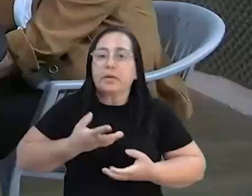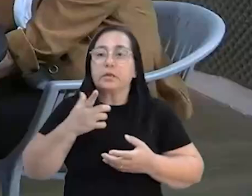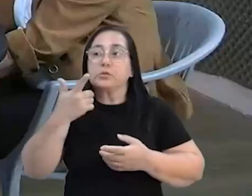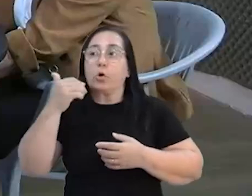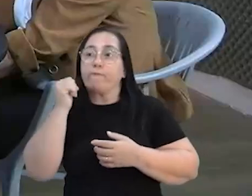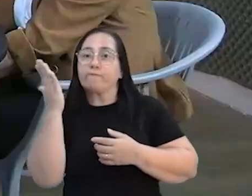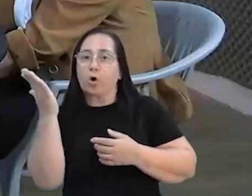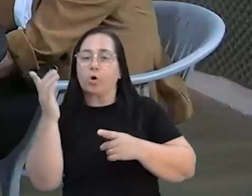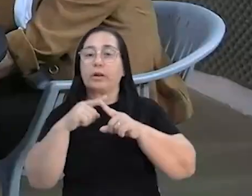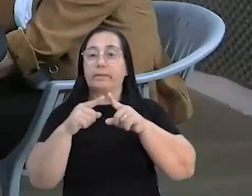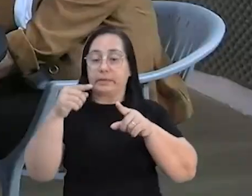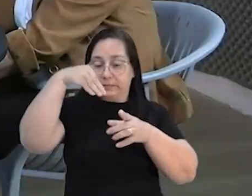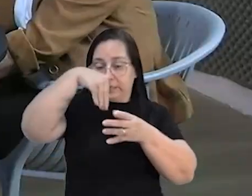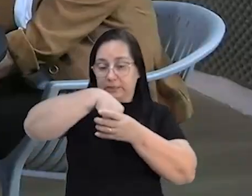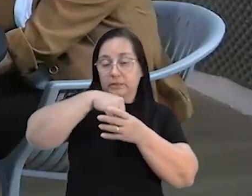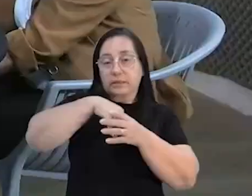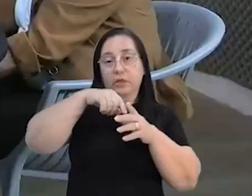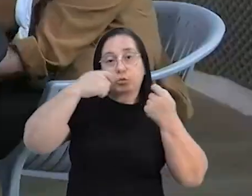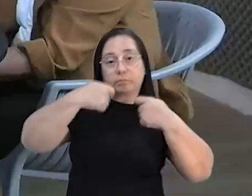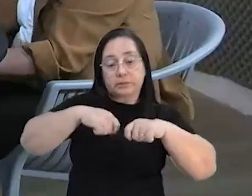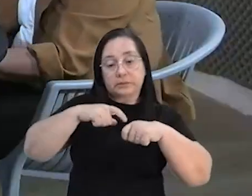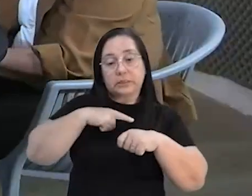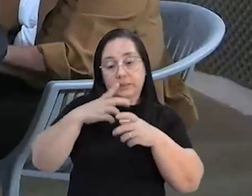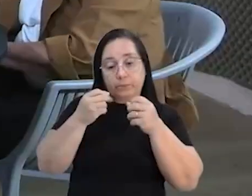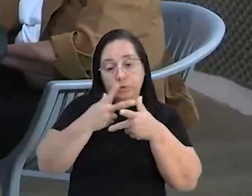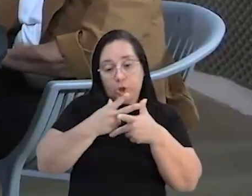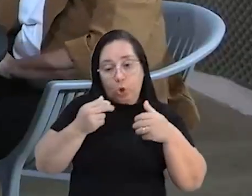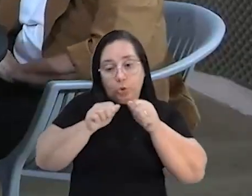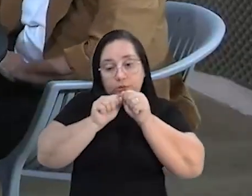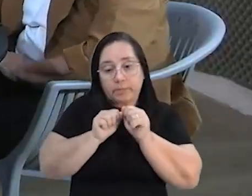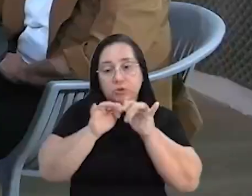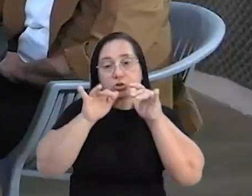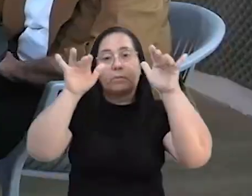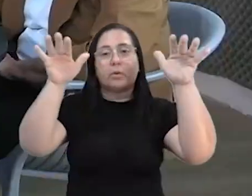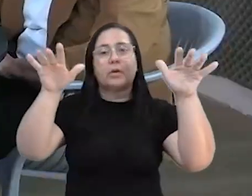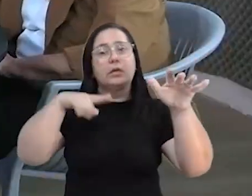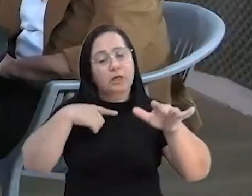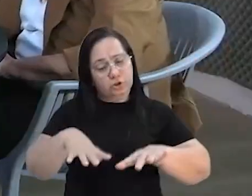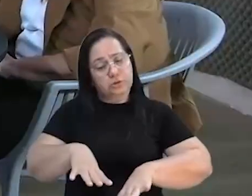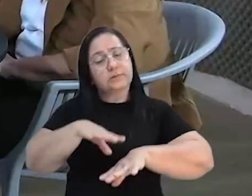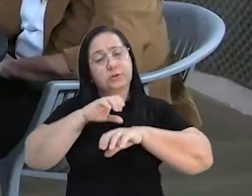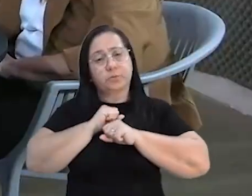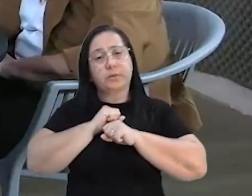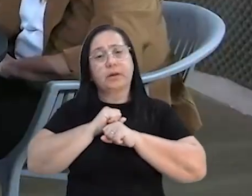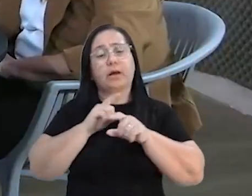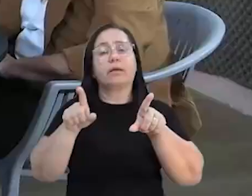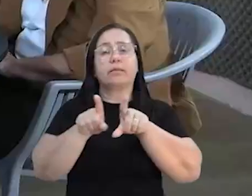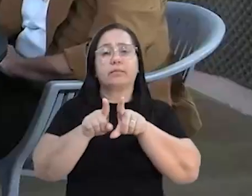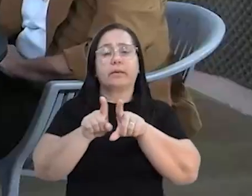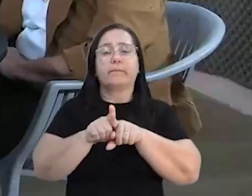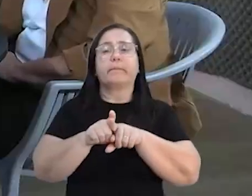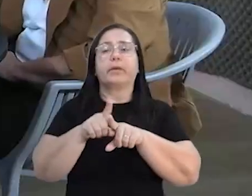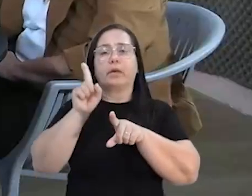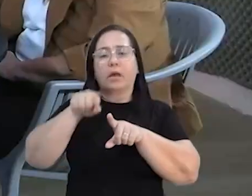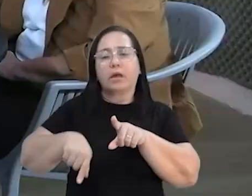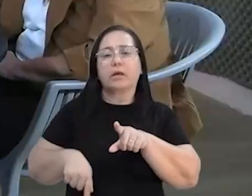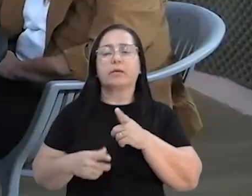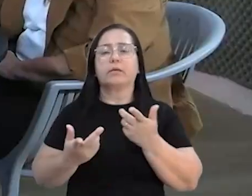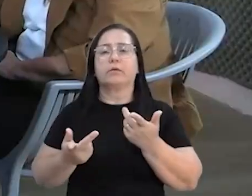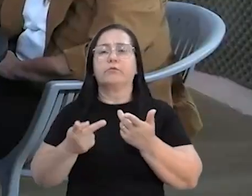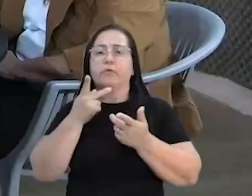fora, mas que aqui dentro a gente tem muita coisa para a gente se inspirar. E eu acho que é o fato também da gente trazer